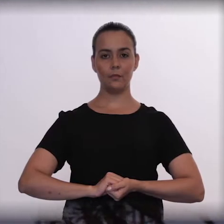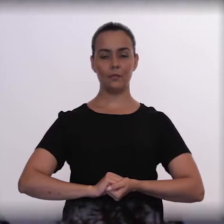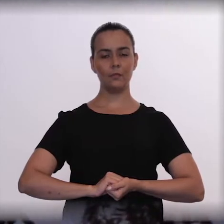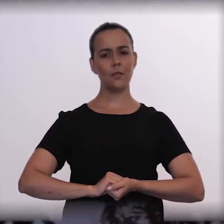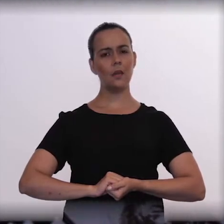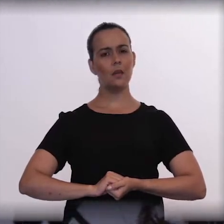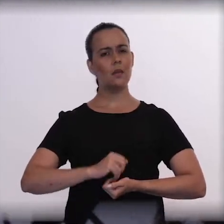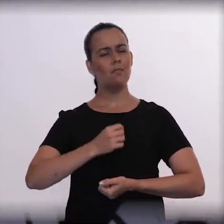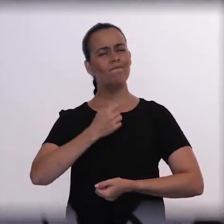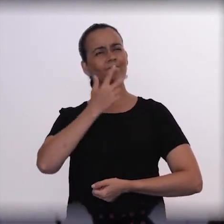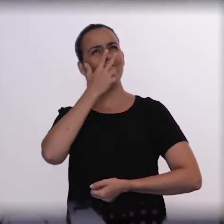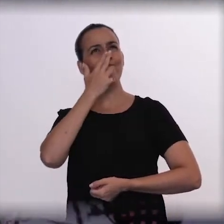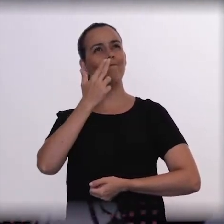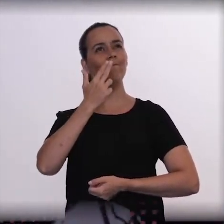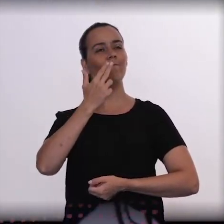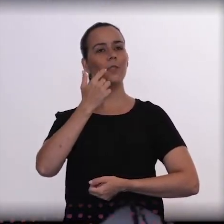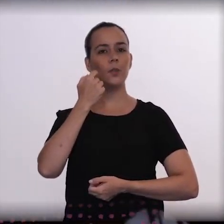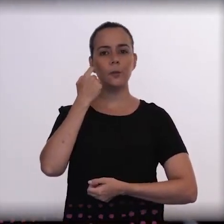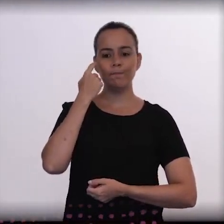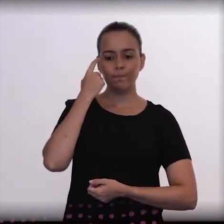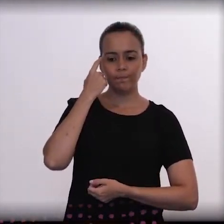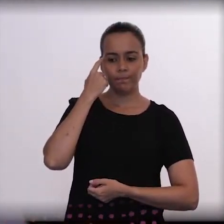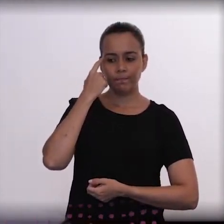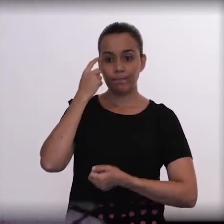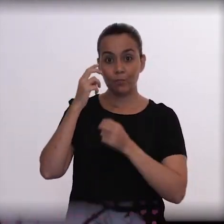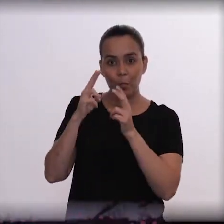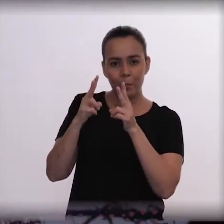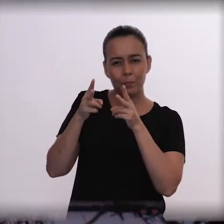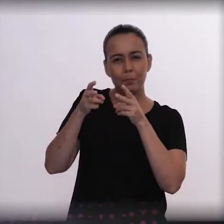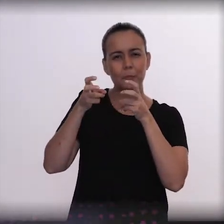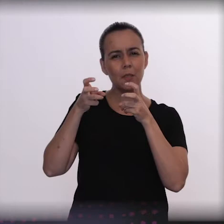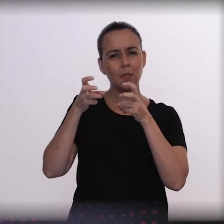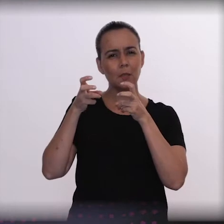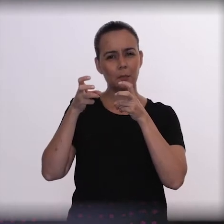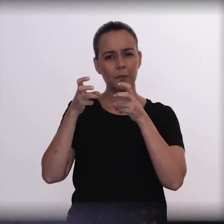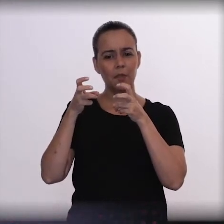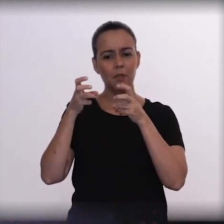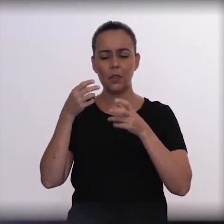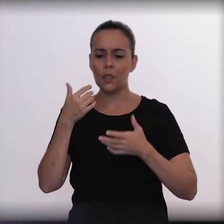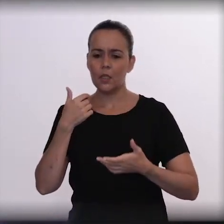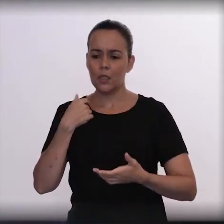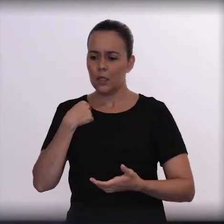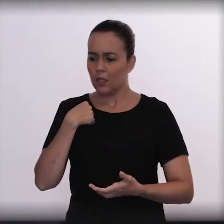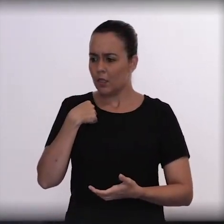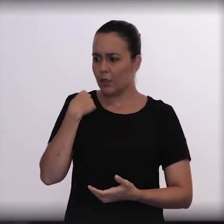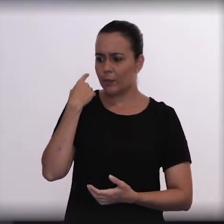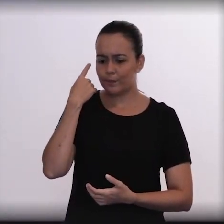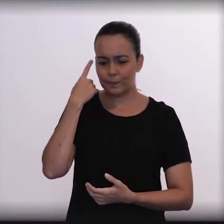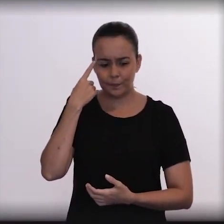Eu acho que quando eu vi que estava com grandes chances de voltar a ser o que